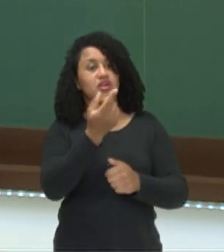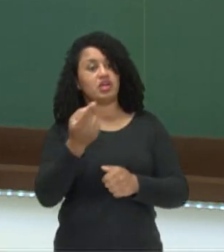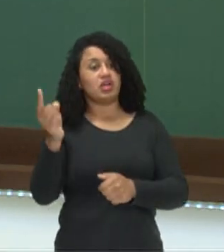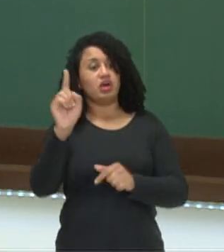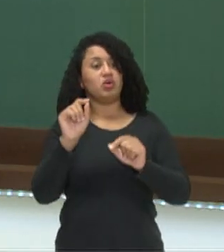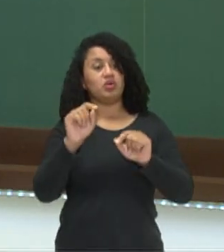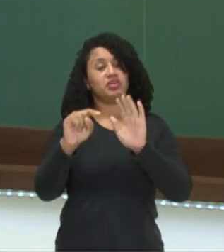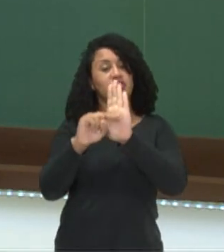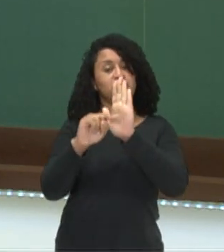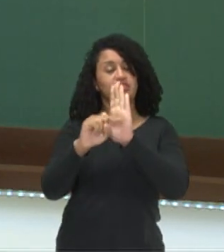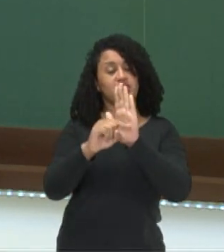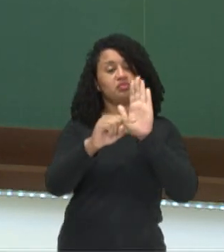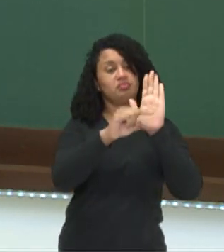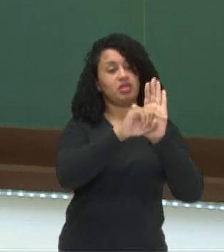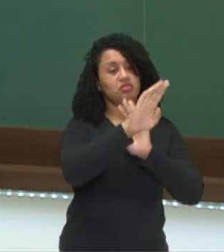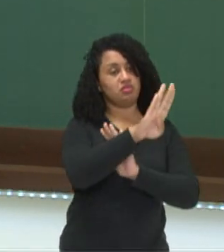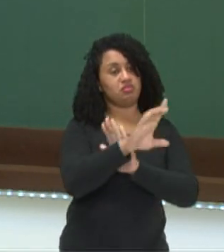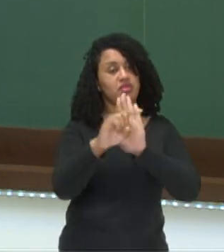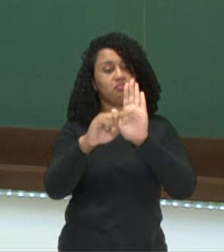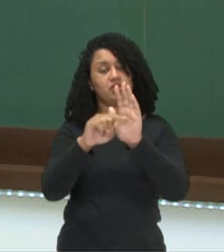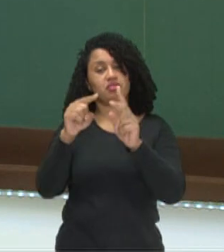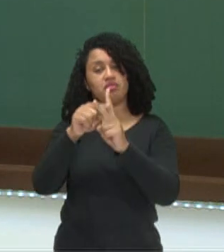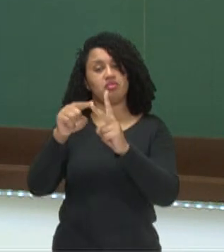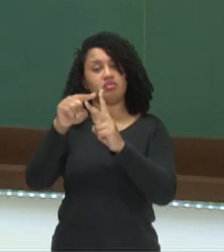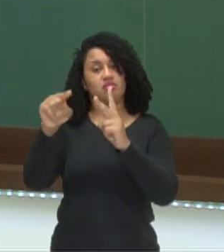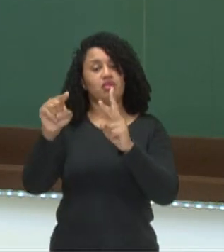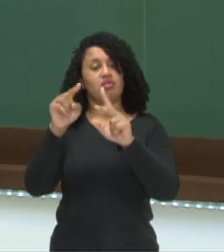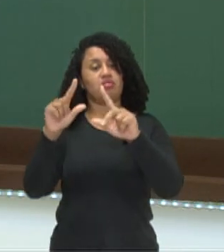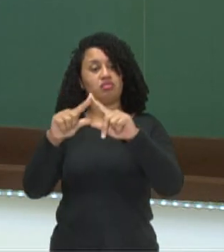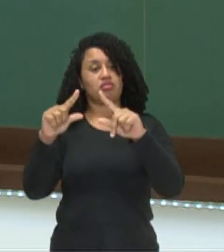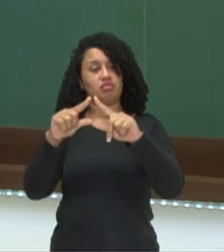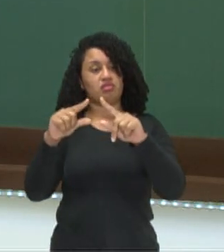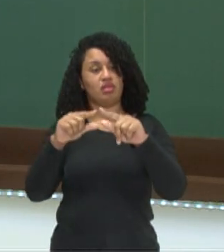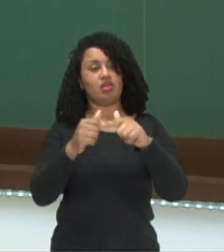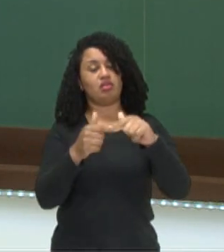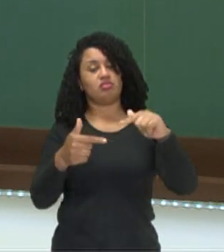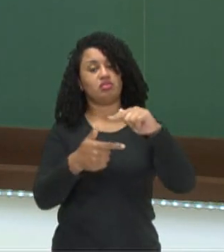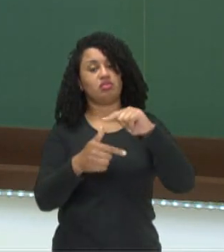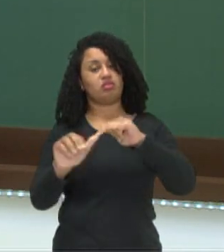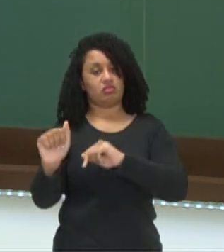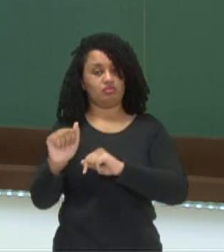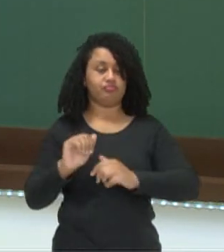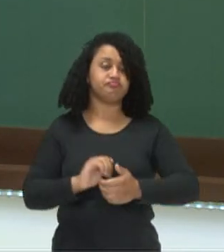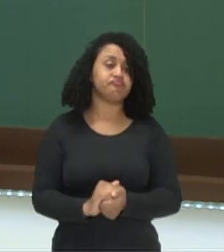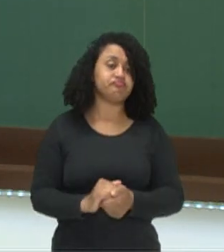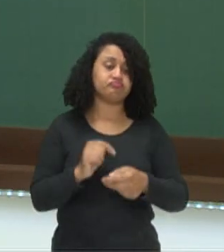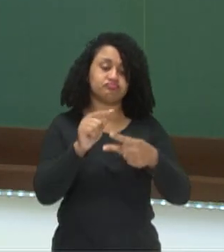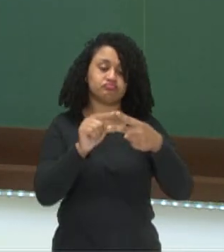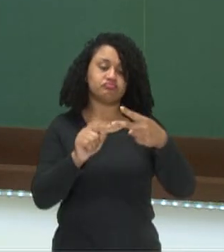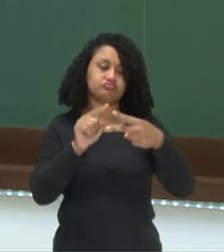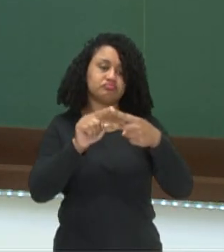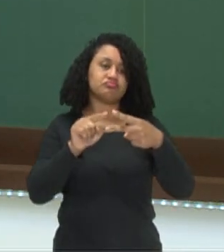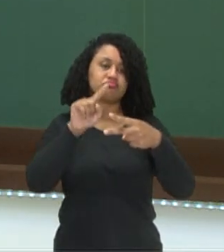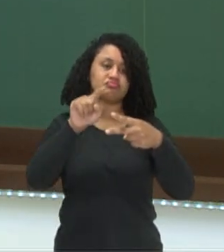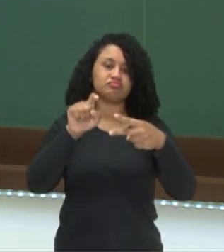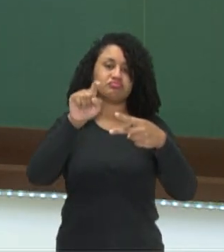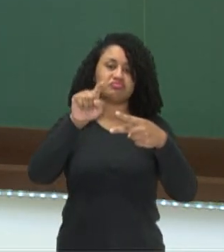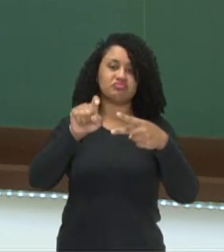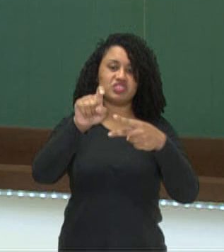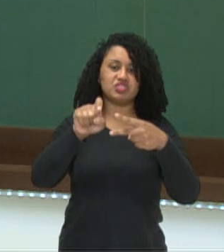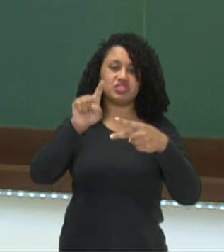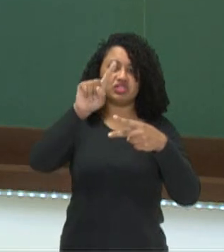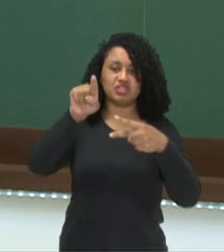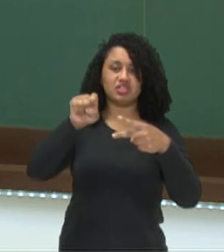com o sinal de menos. Menos b sobre raiz de delta sobre 2a. São essas duas soluções que eu tenho